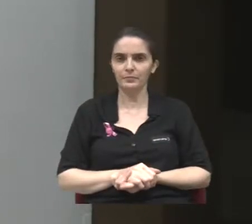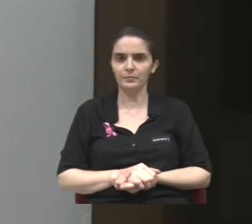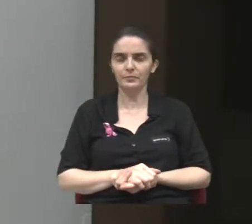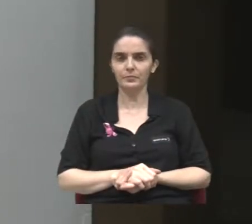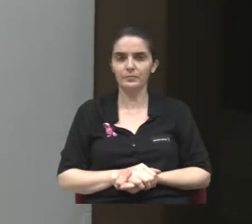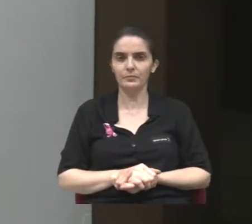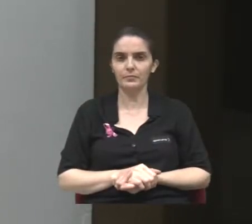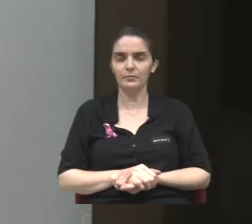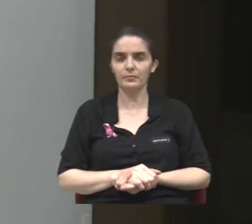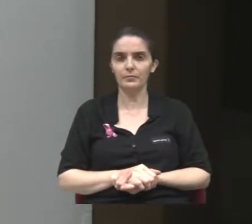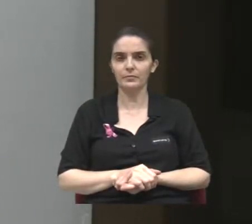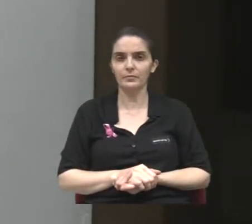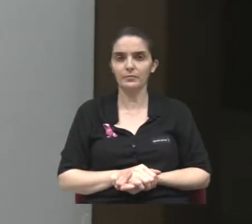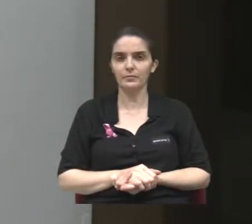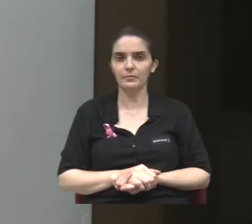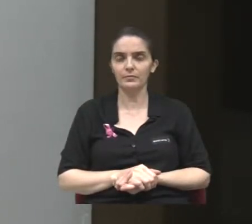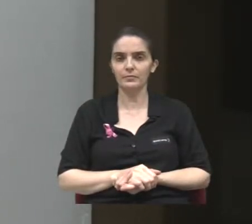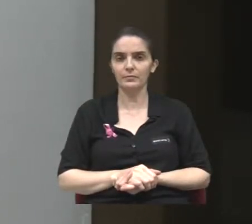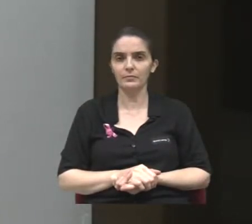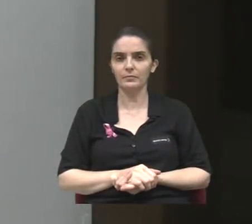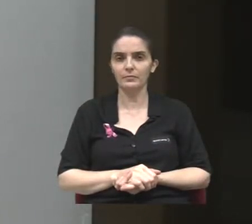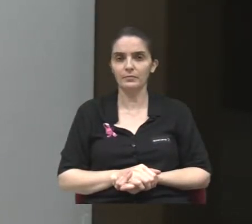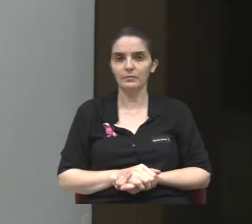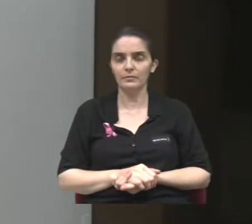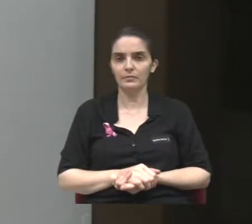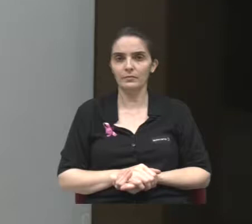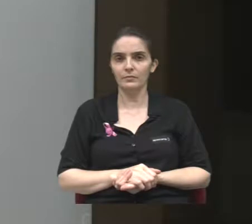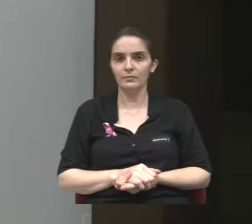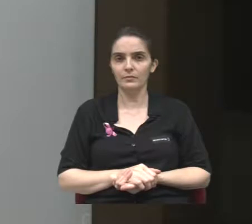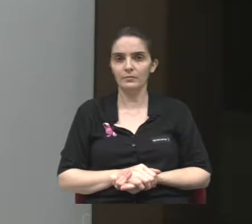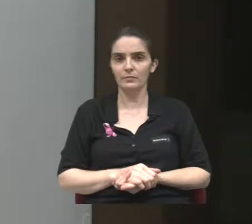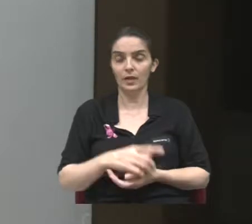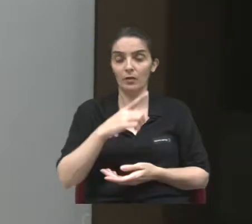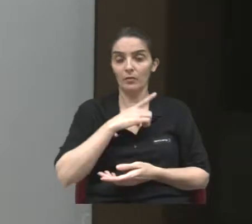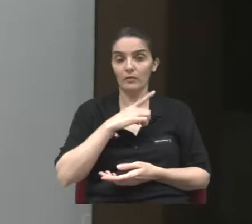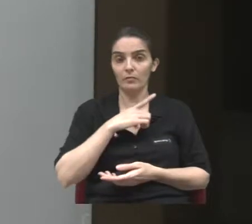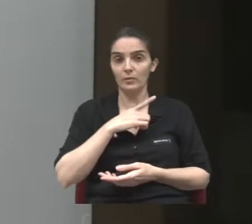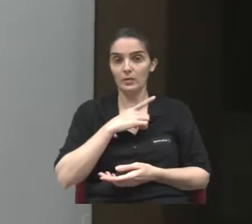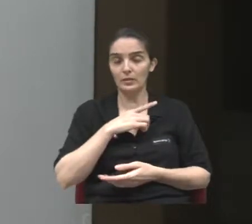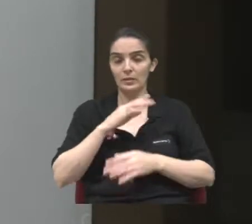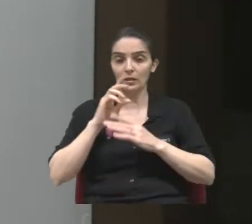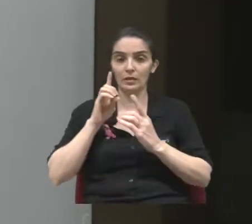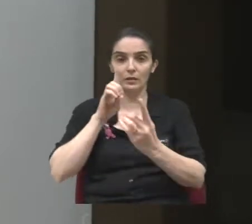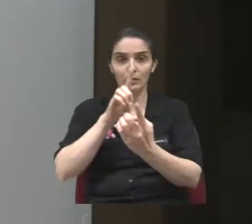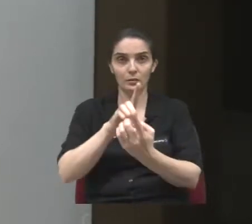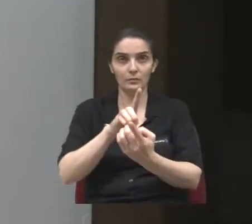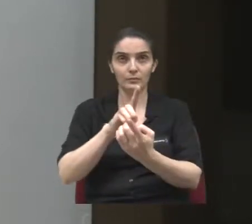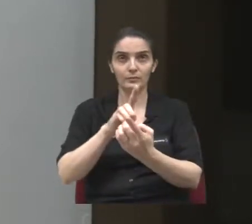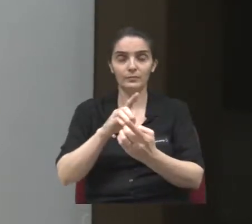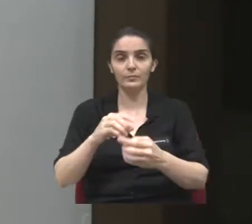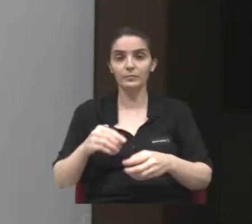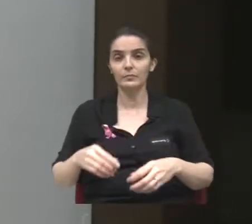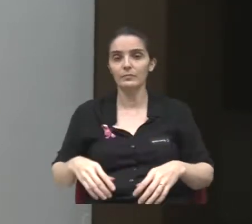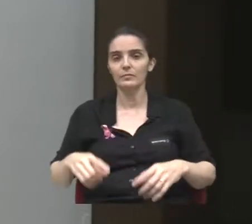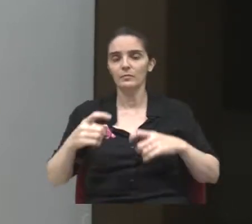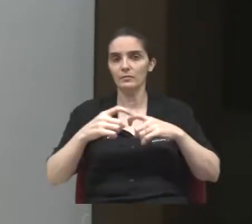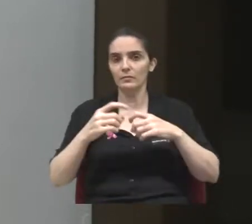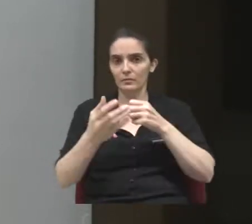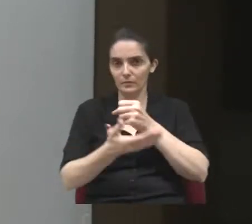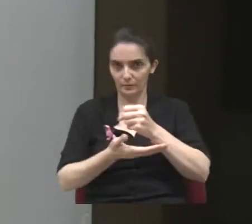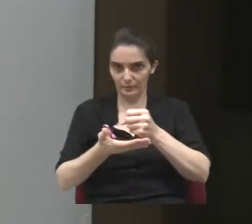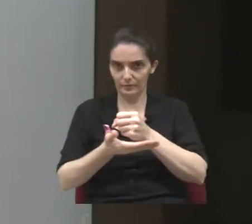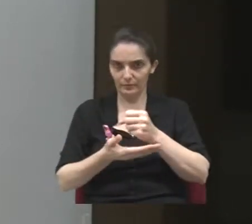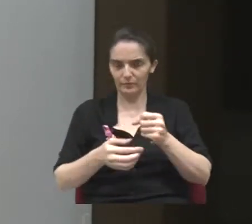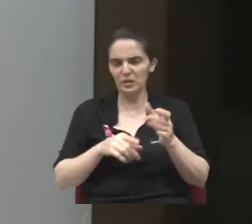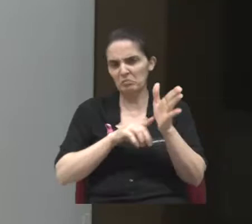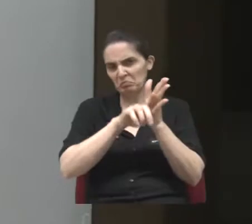tenta expandir o acesso aos serviços de atenção primária e diminuir a lotação de emergências. Então, aqui estou fazendo alguns questionamentos, se